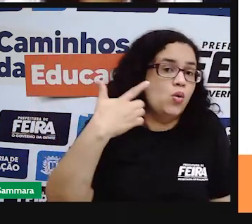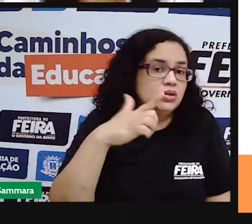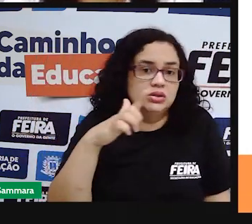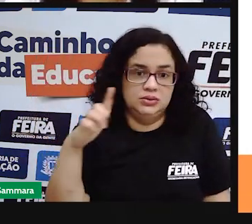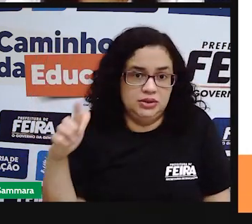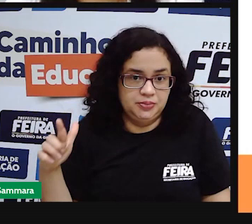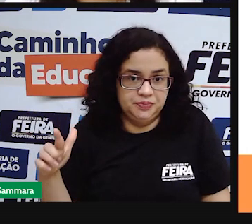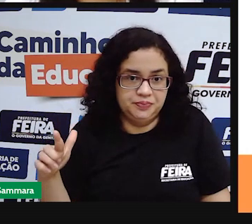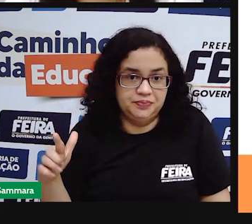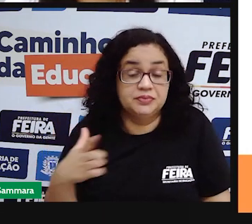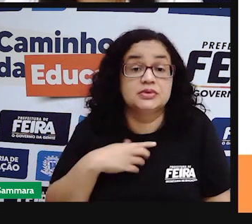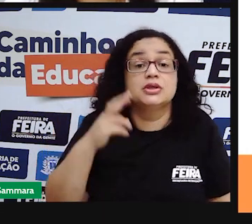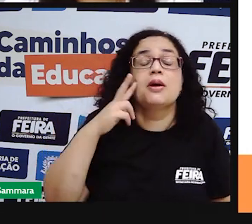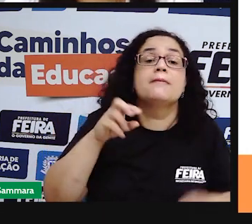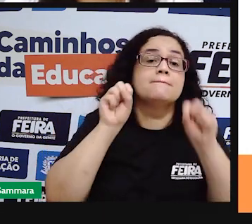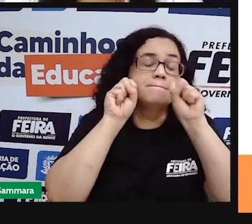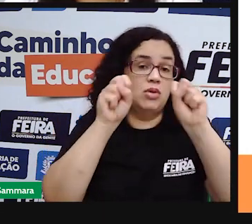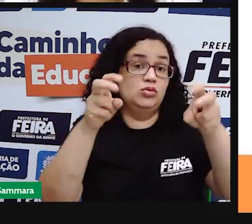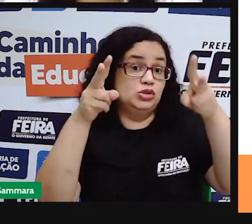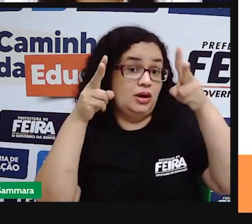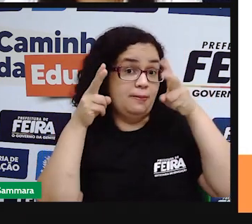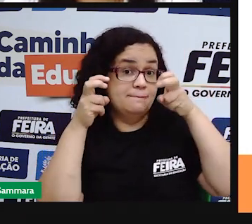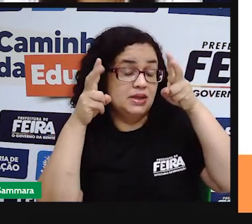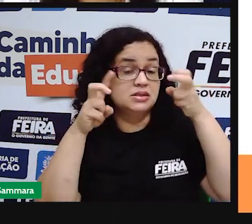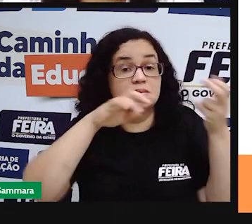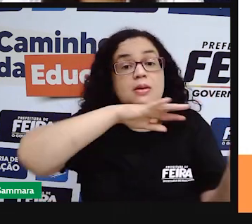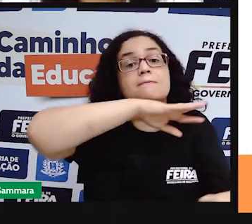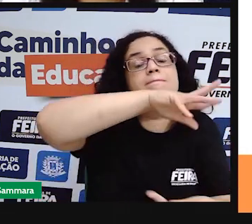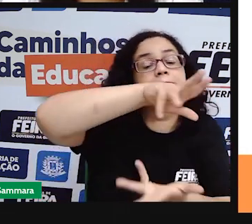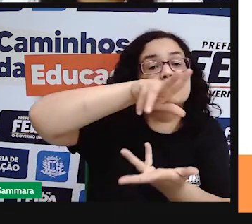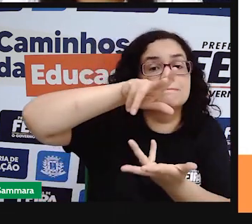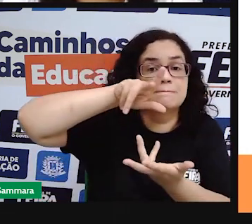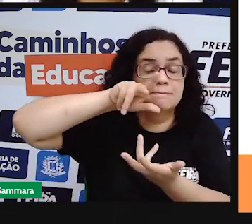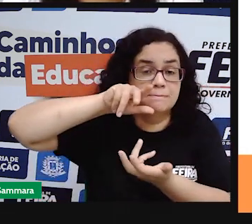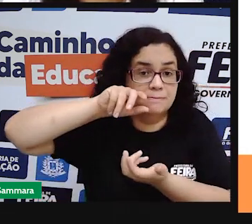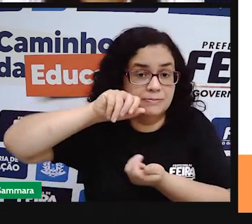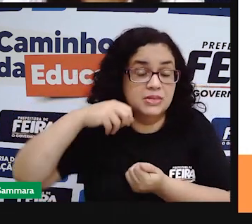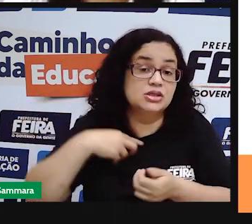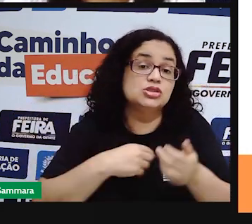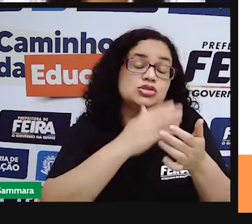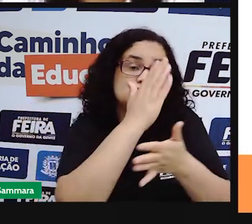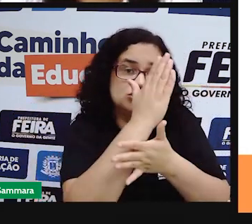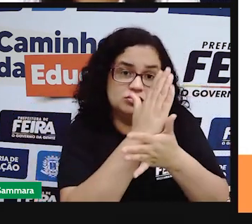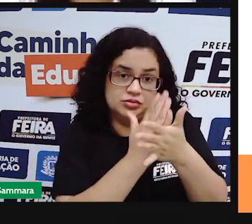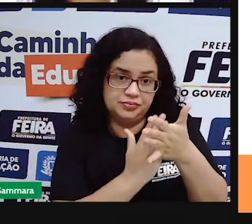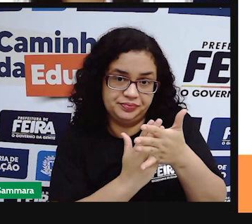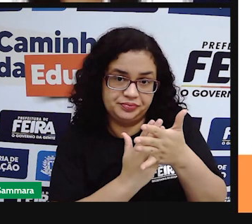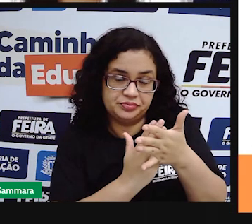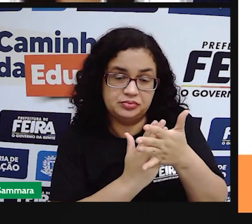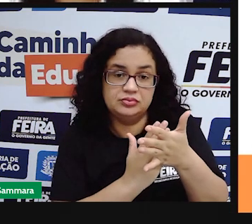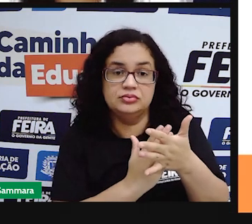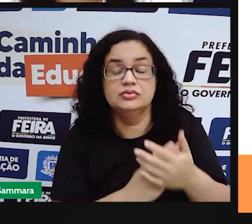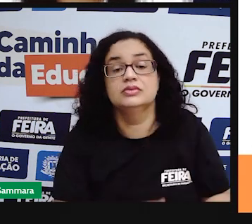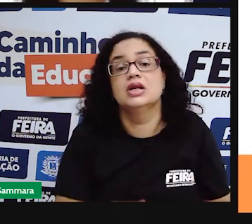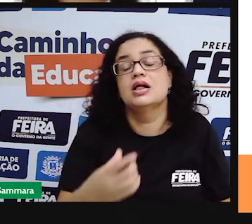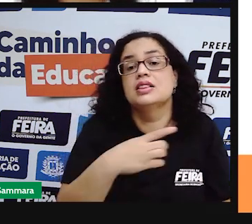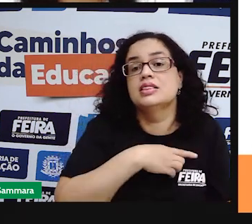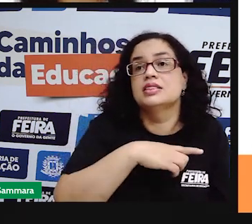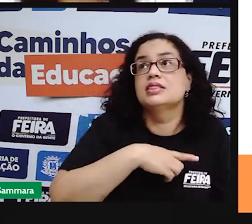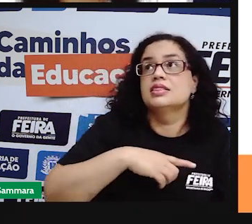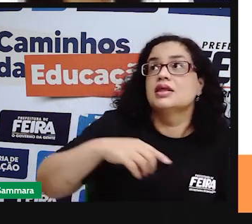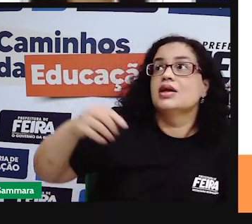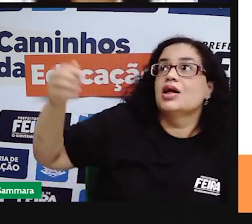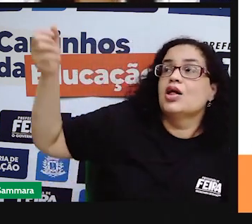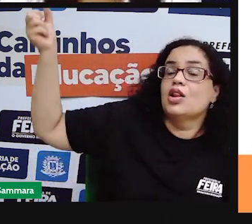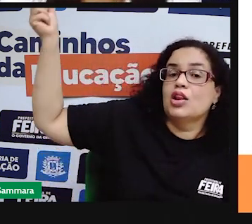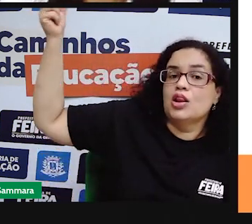não, a gente pode perceber que o planeta ele tem partes a serem divididas, né? Enquanto uma recebe a luz e é dia,